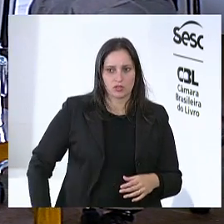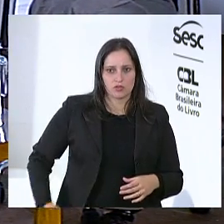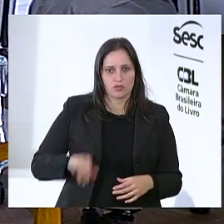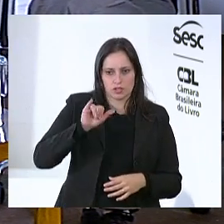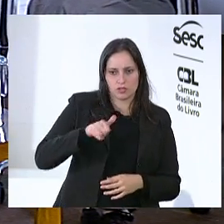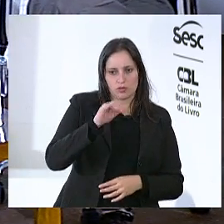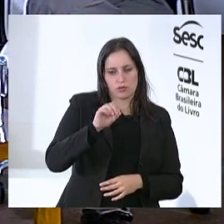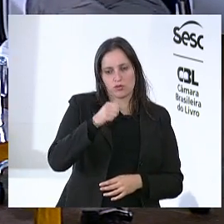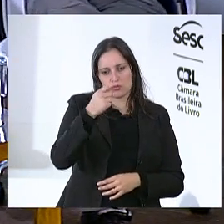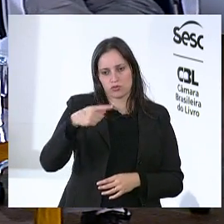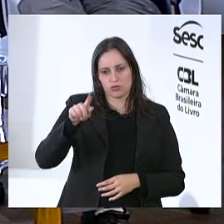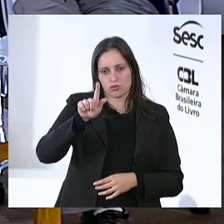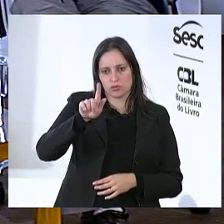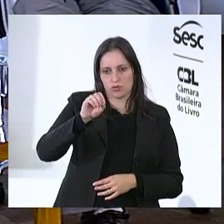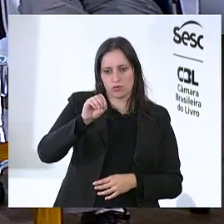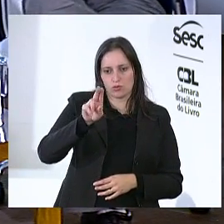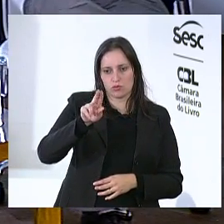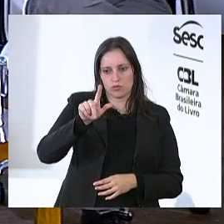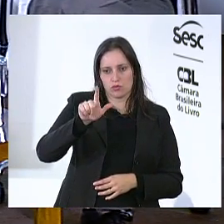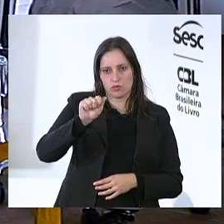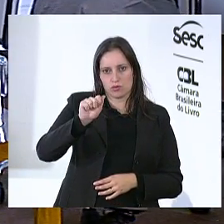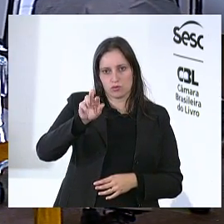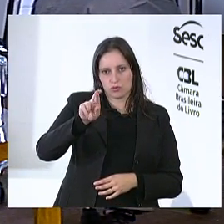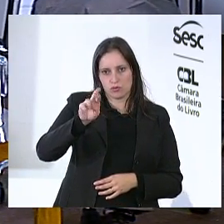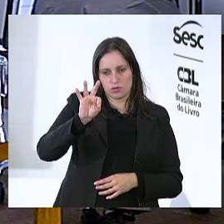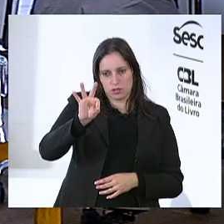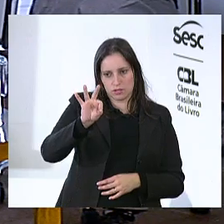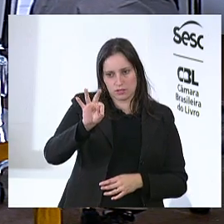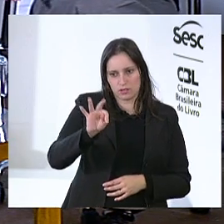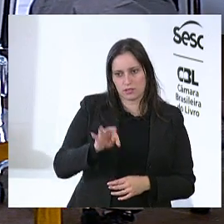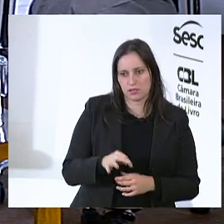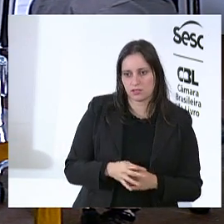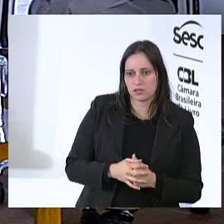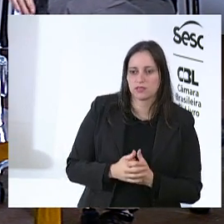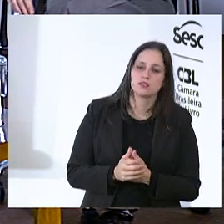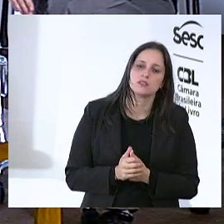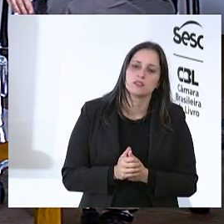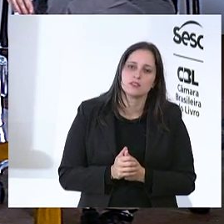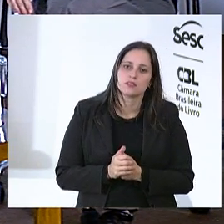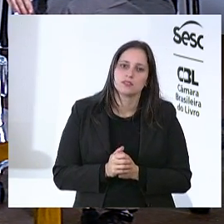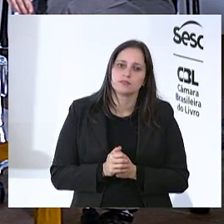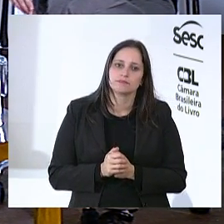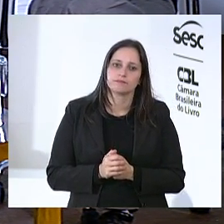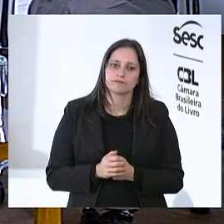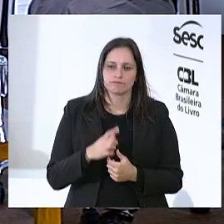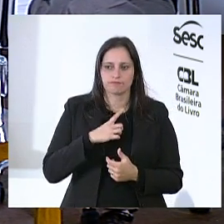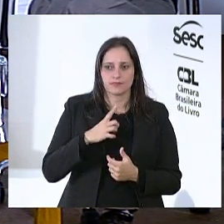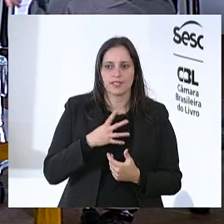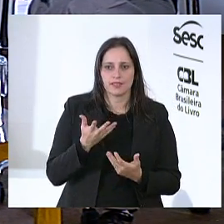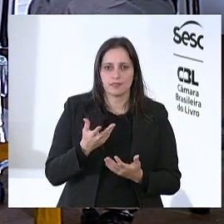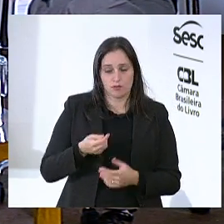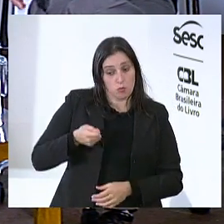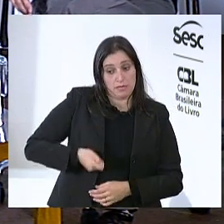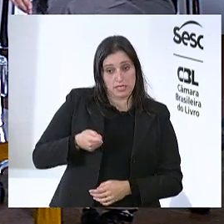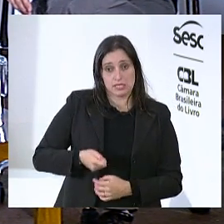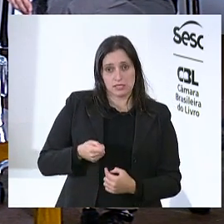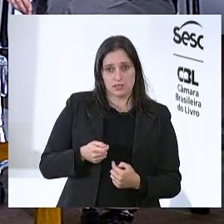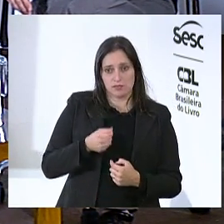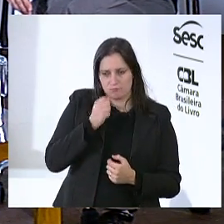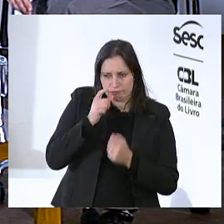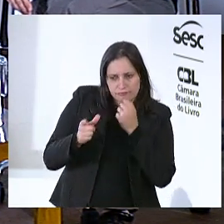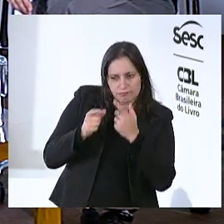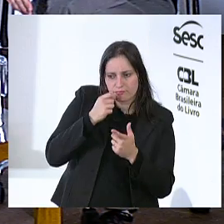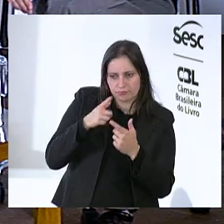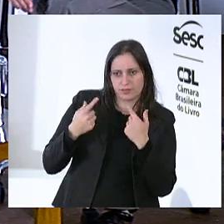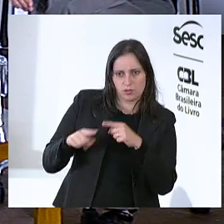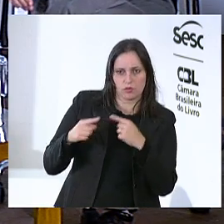um historiador não pode se permitir um pouco a isso, né? A gente tem um pouco... uma obrigação de criticar, enfim, todos os